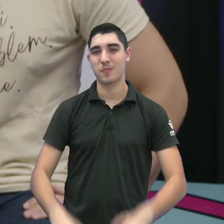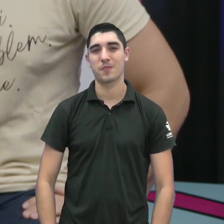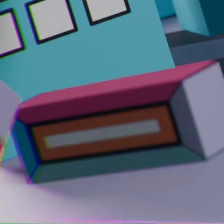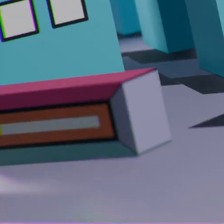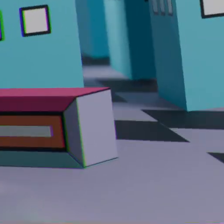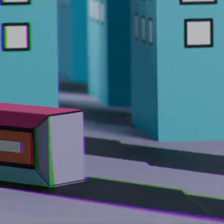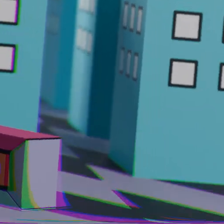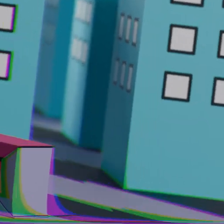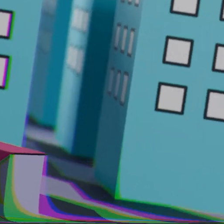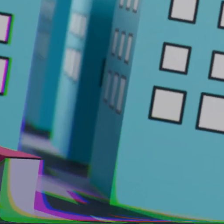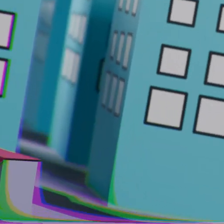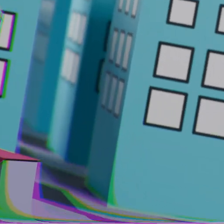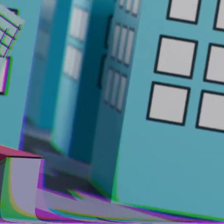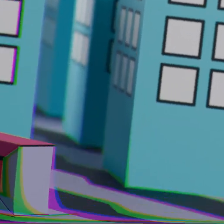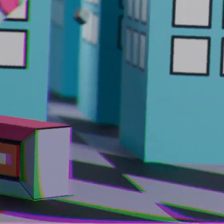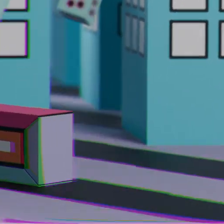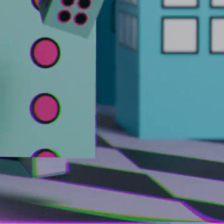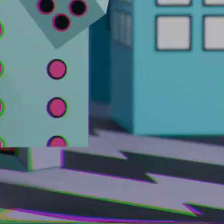já.